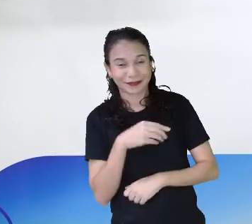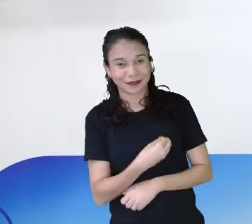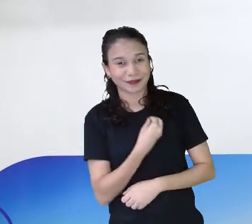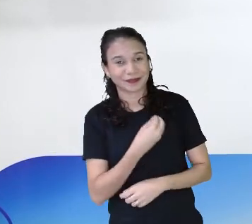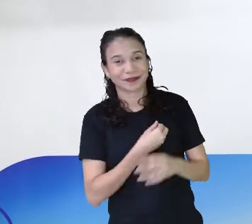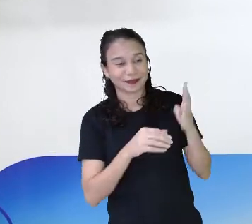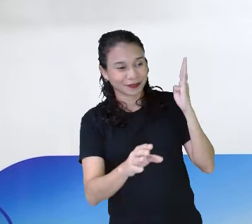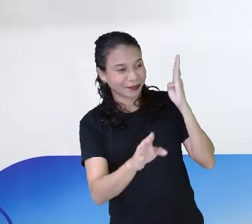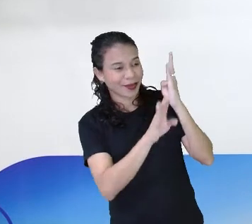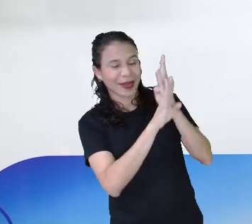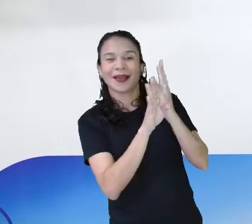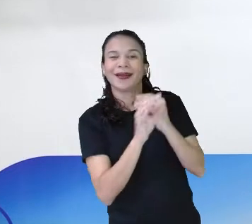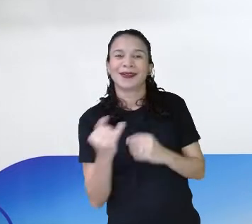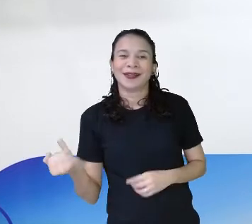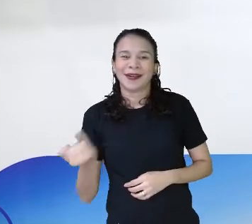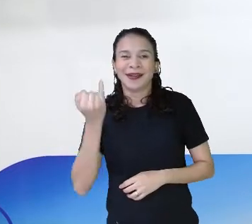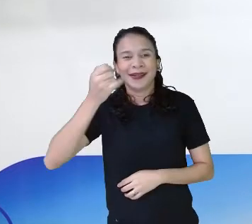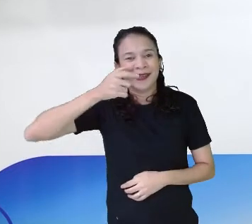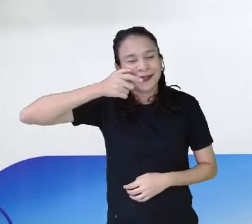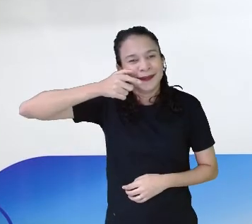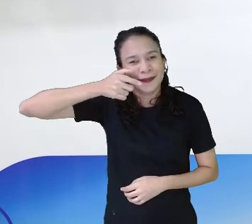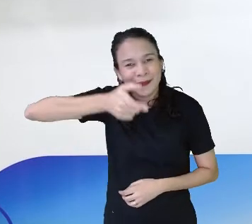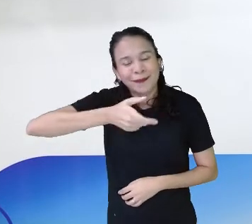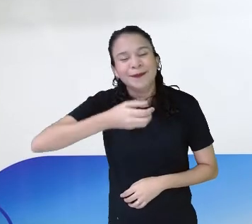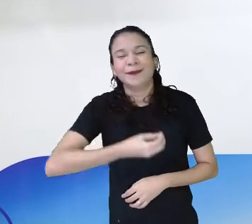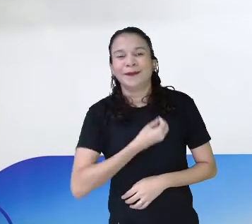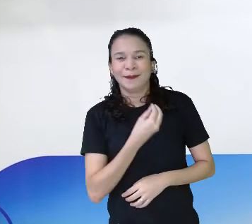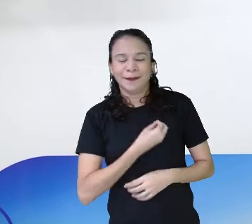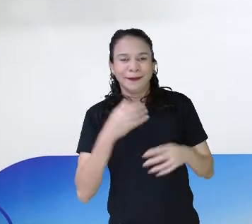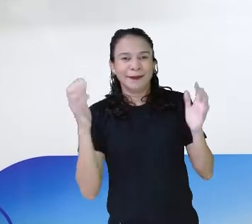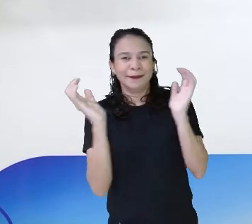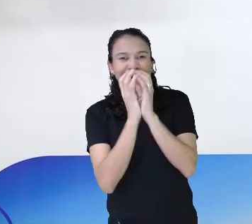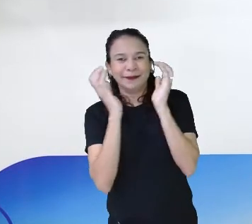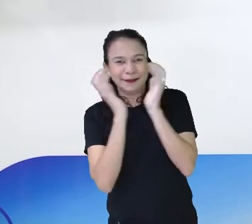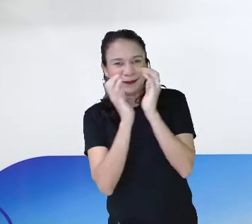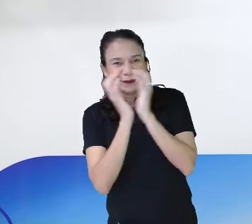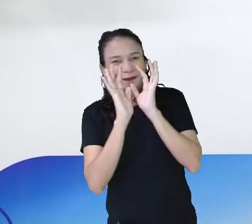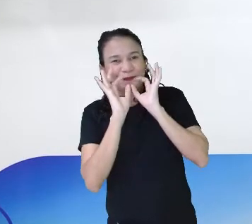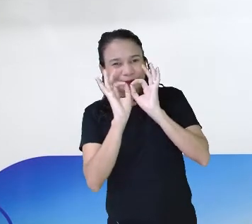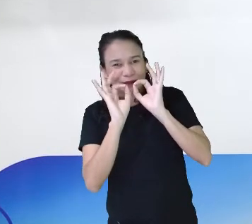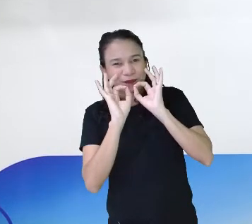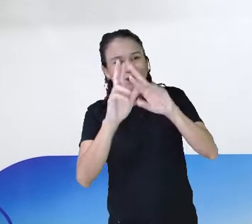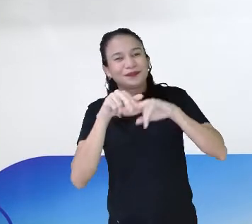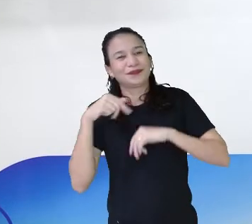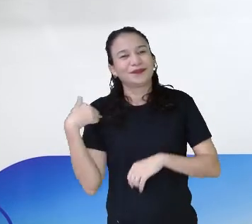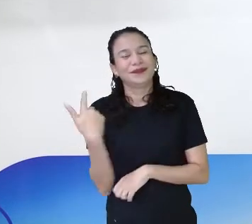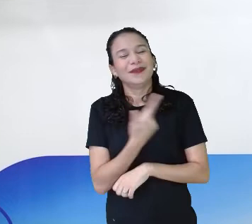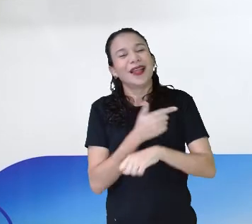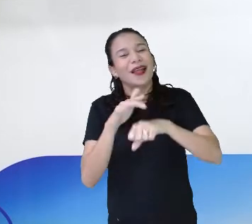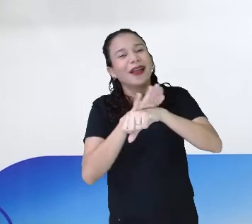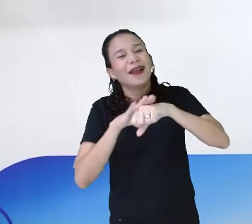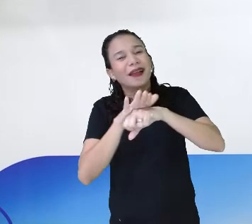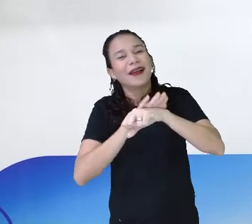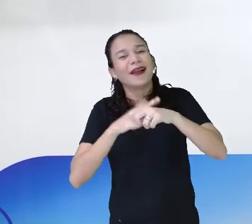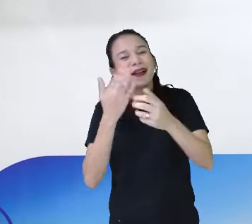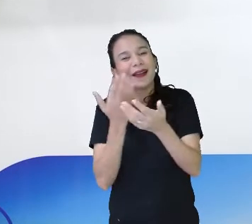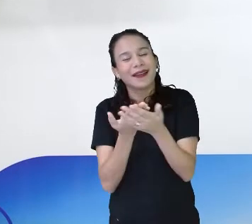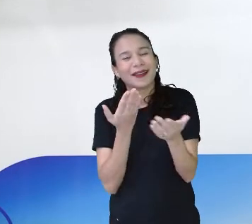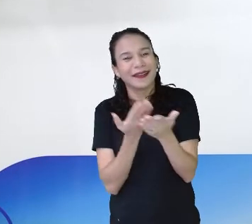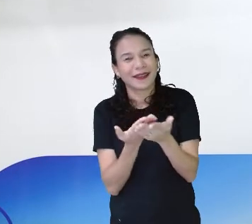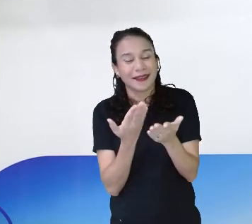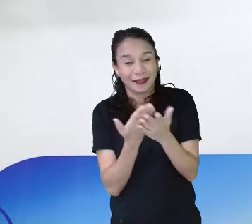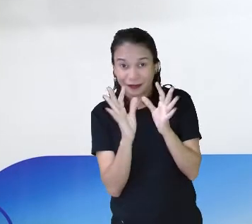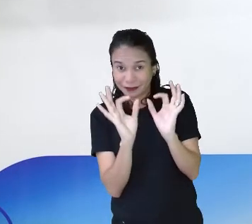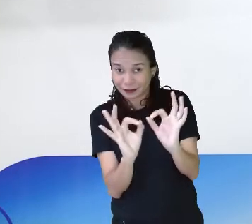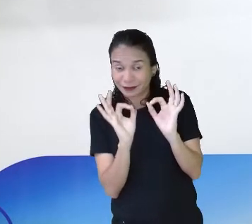encontrar coisas importantes e interessantes da nossa cidade, tá? Mas aí vamos falar um pouquinho mais da nossa aula, né? Porque